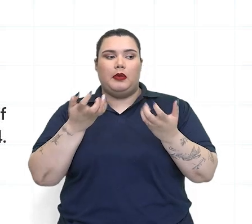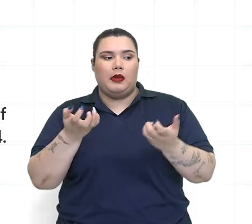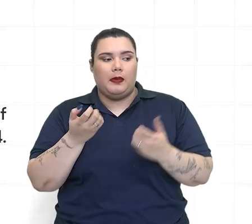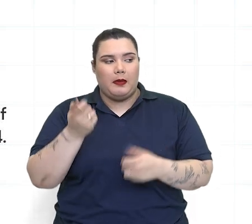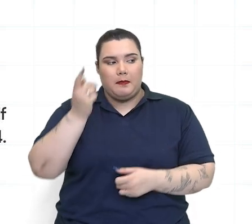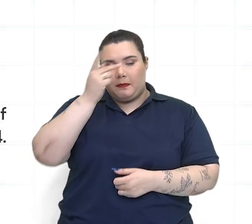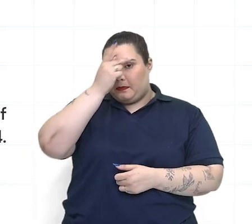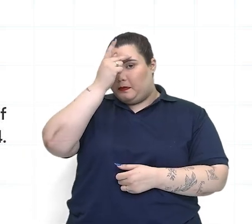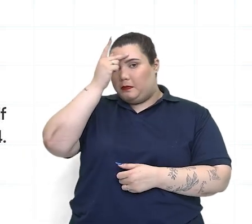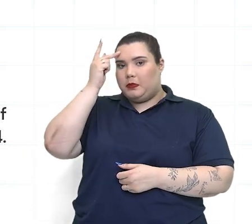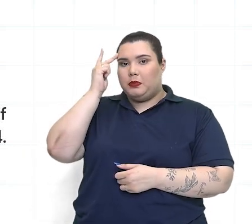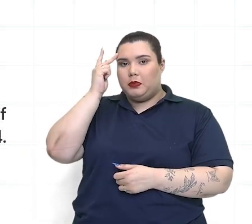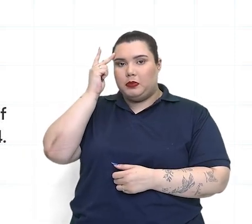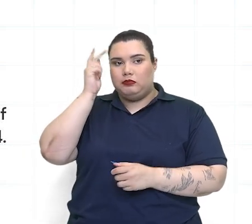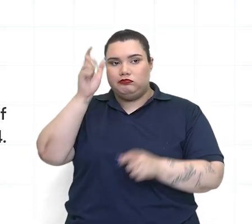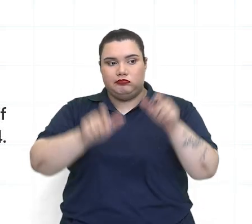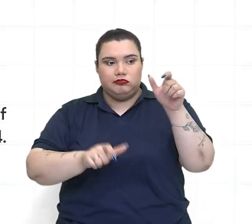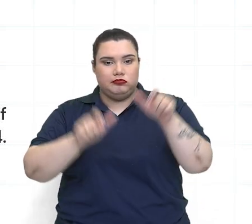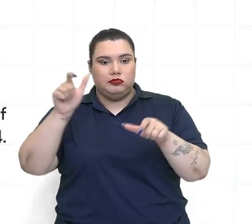as pessoas